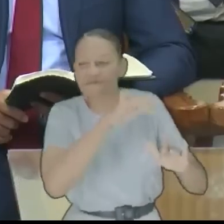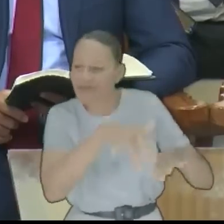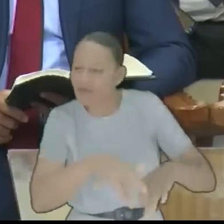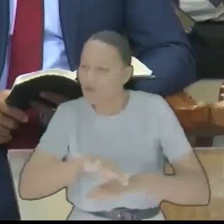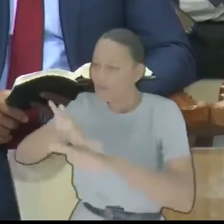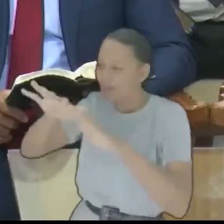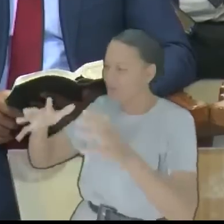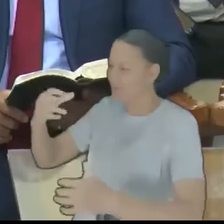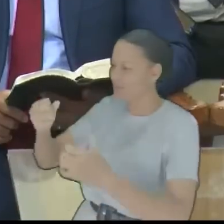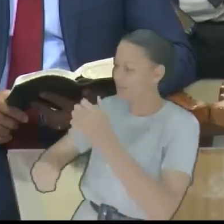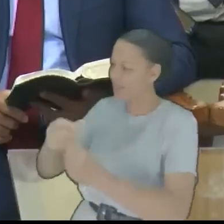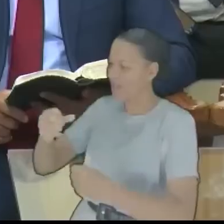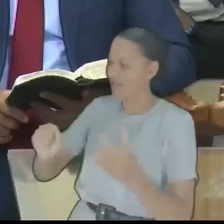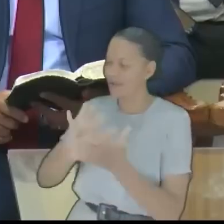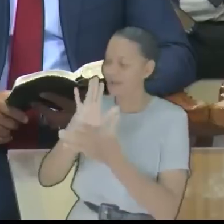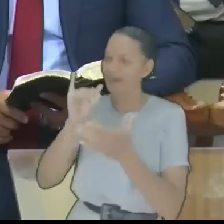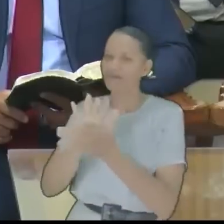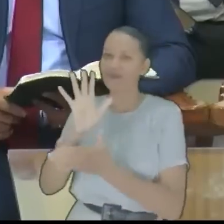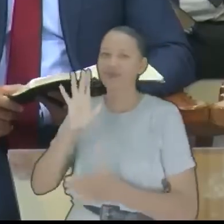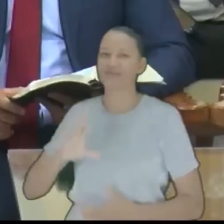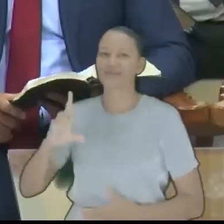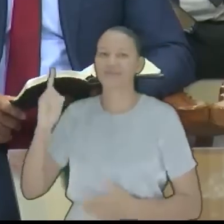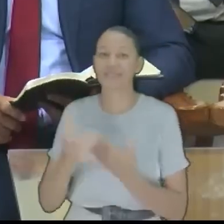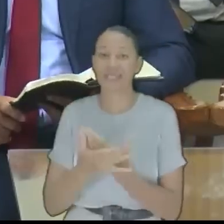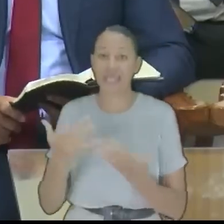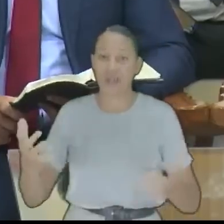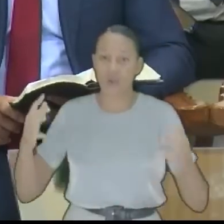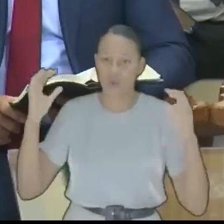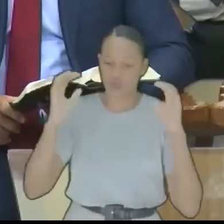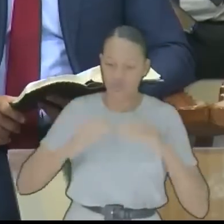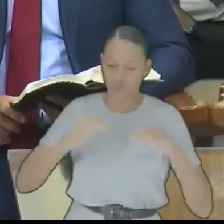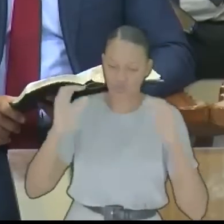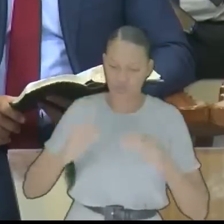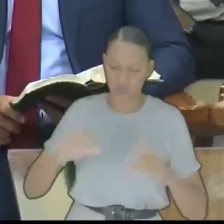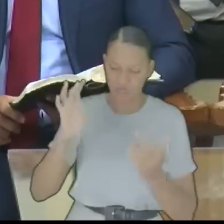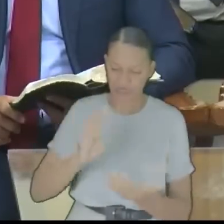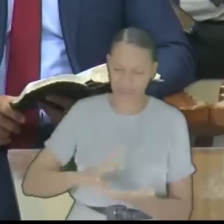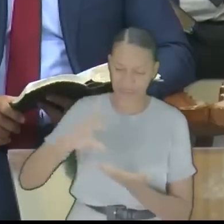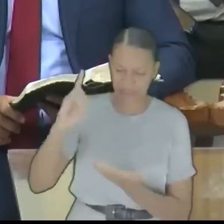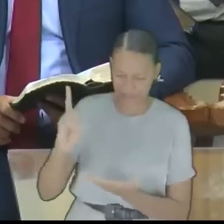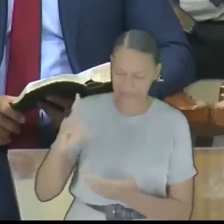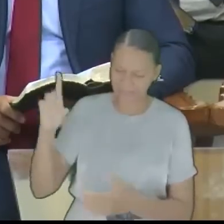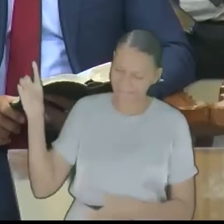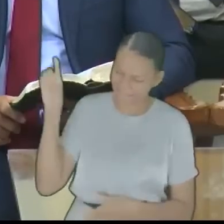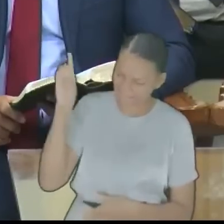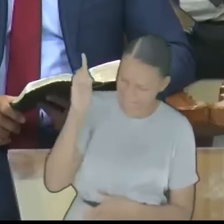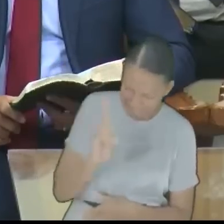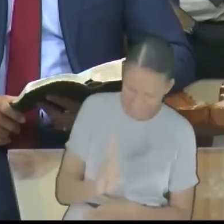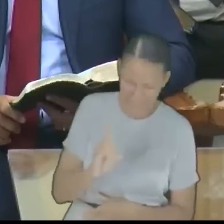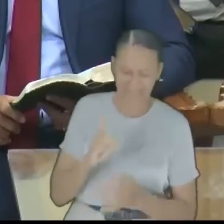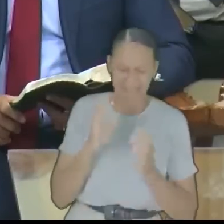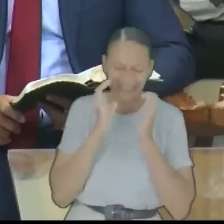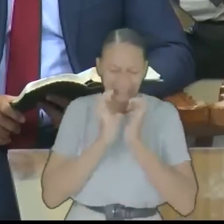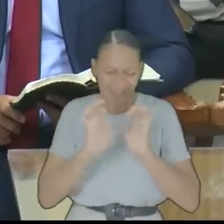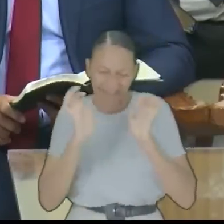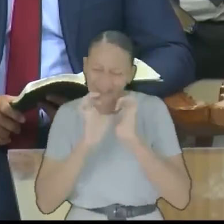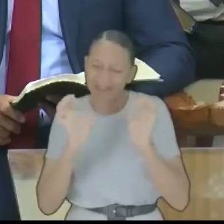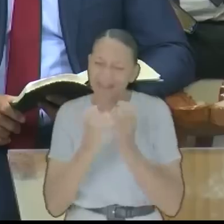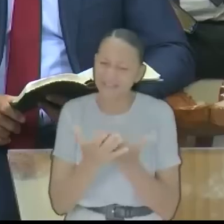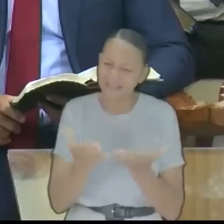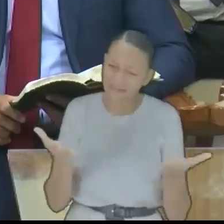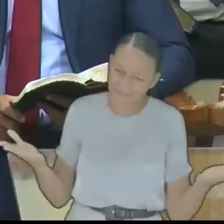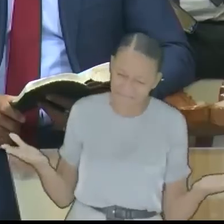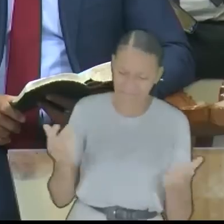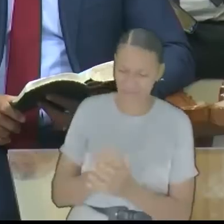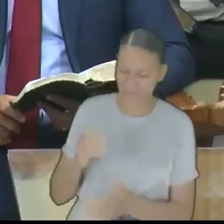leite. Louvado seja Deus! E a chuva de Deus, a chuva da presença do Evangelho, a chuva